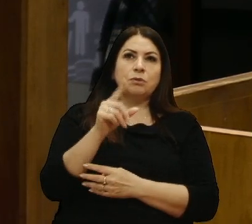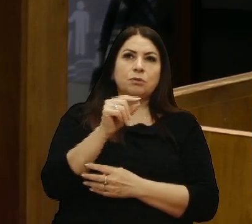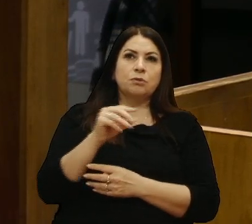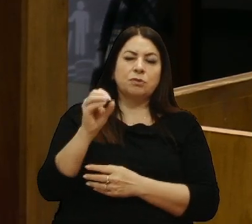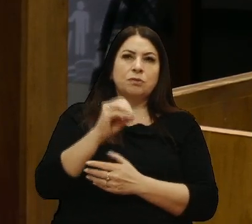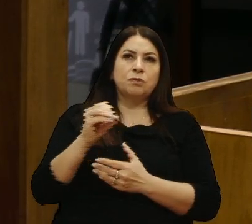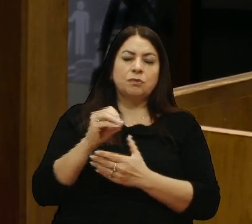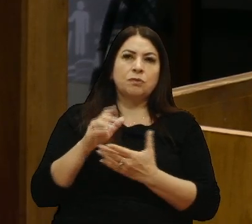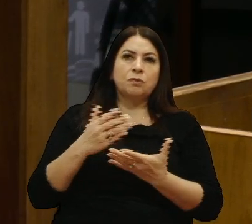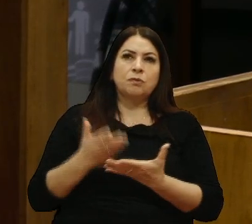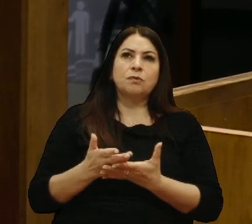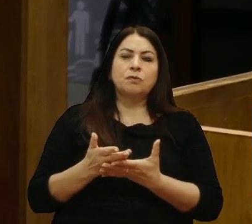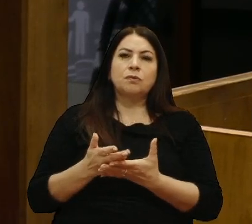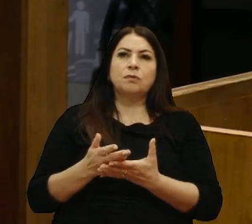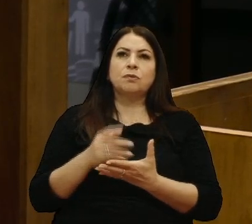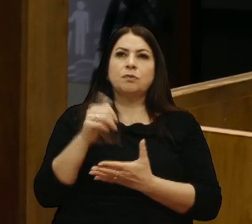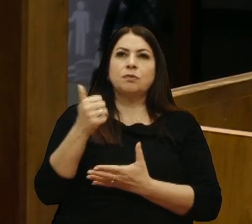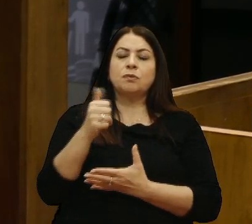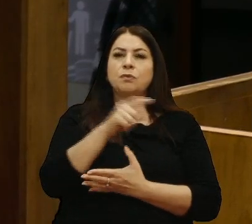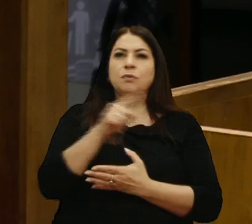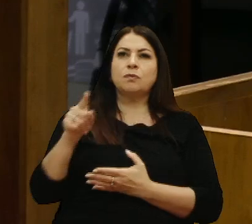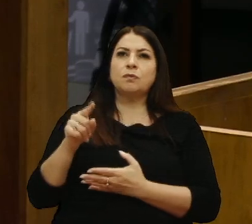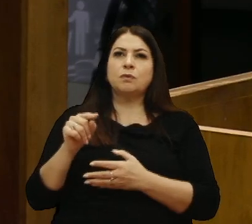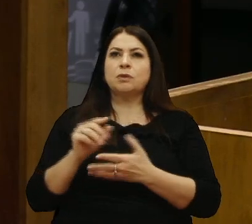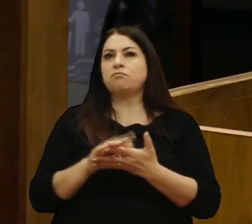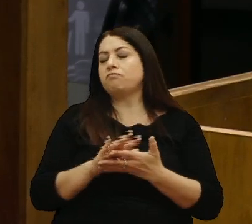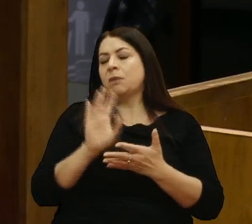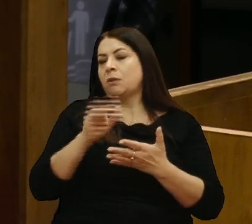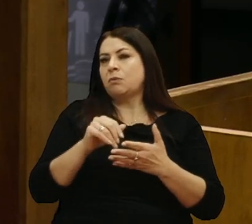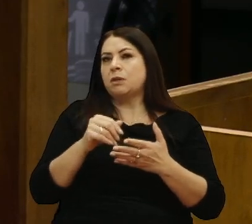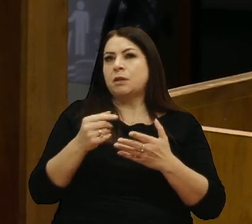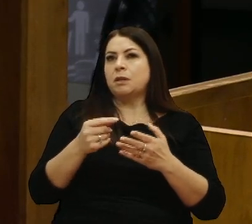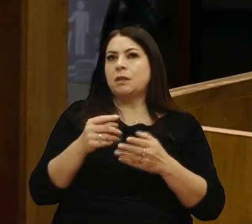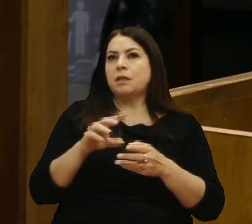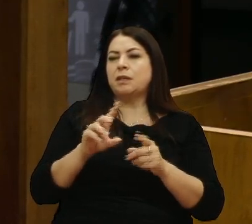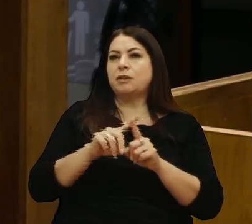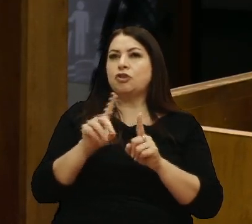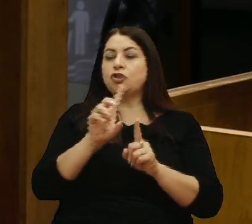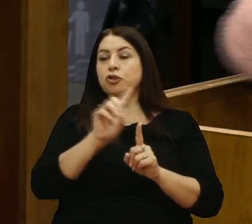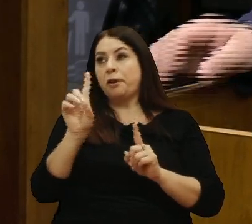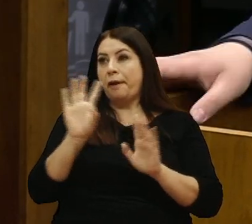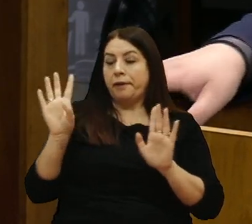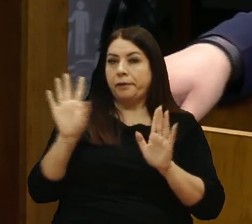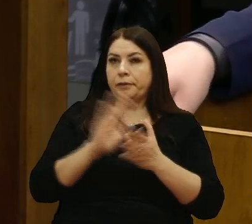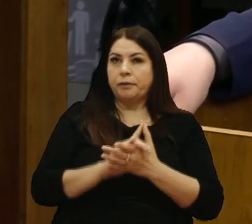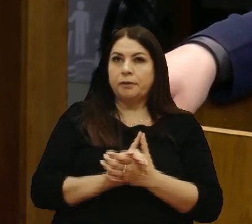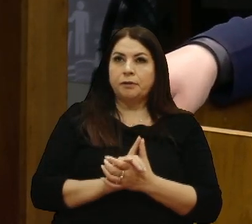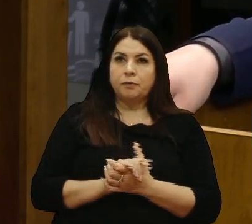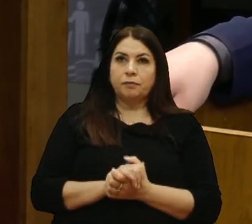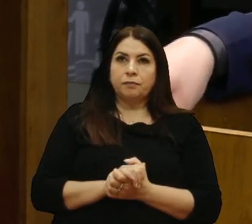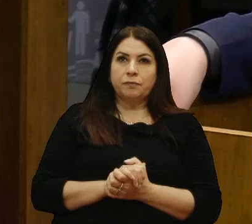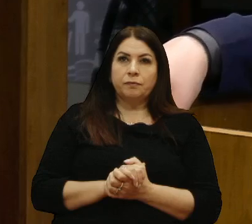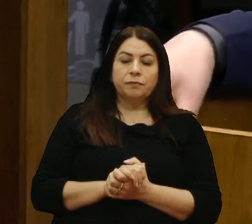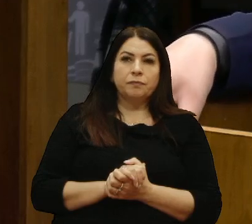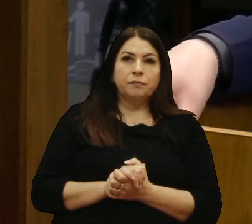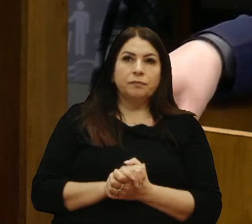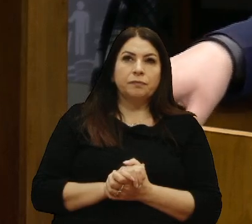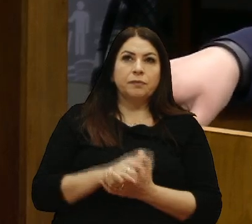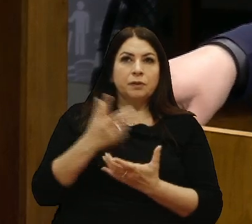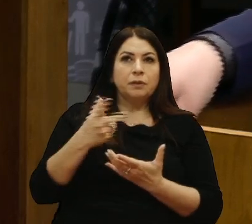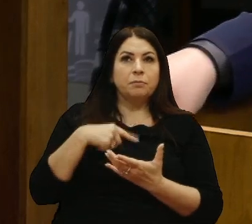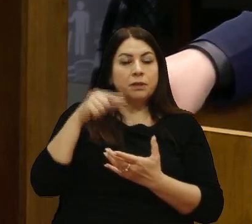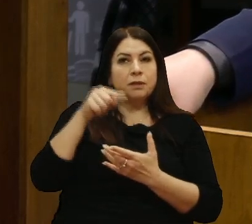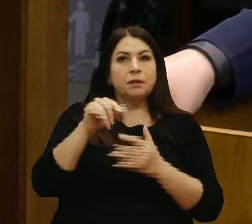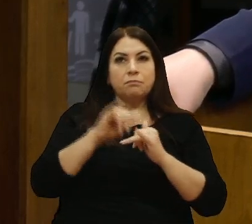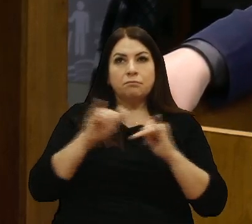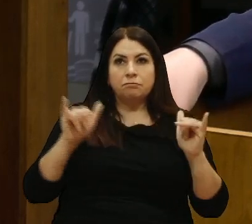do Metrópolis, que tá 11/10 do Metrópolis, está longe de ser um veículo de direita, se a gente pode dizer que existe um veículo de imprensa de direita, mas está aqui